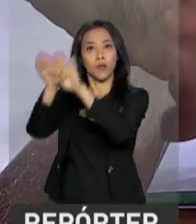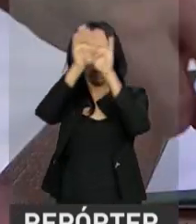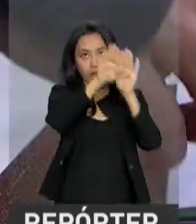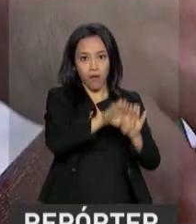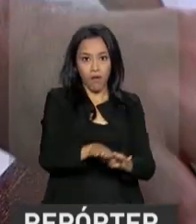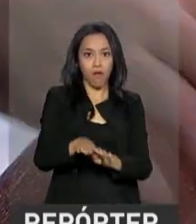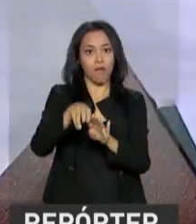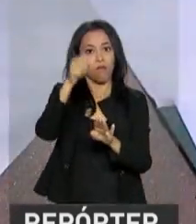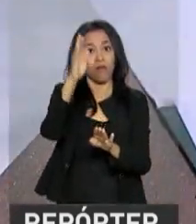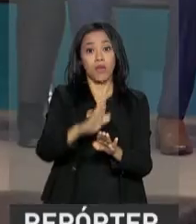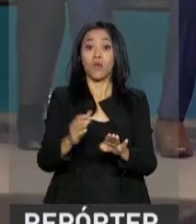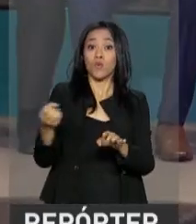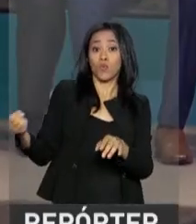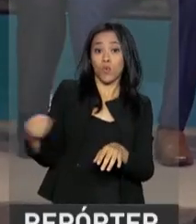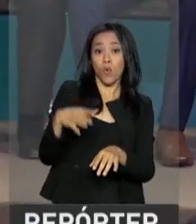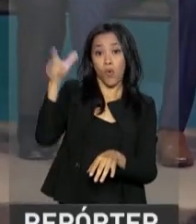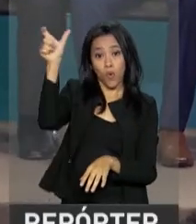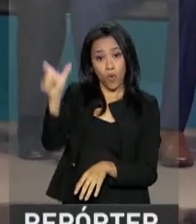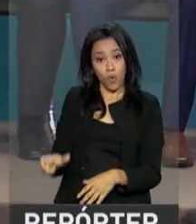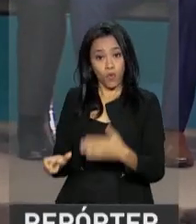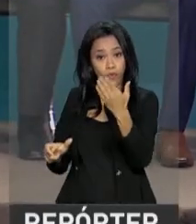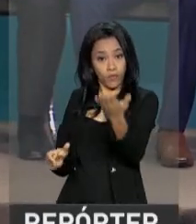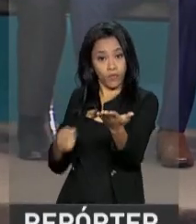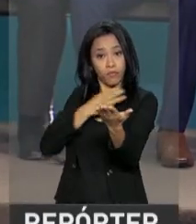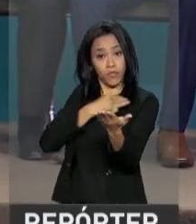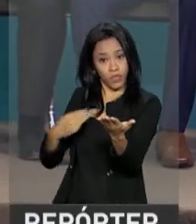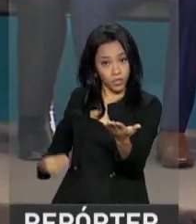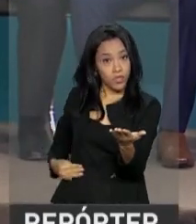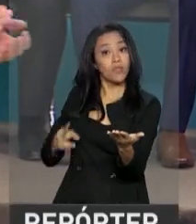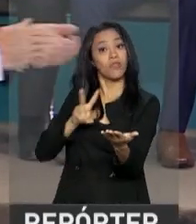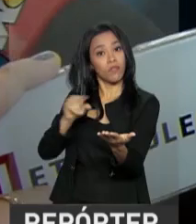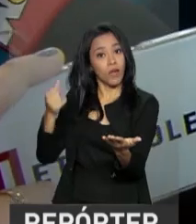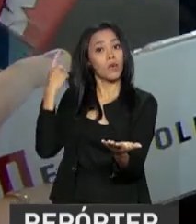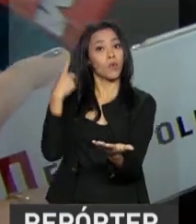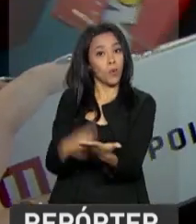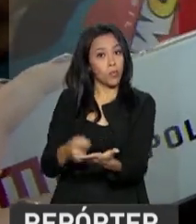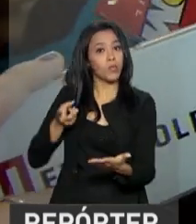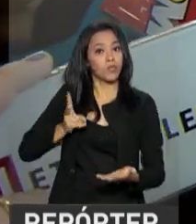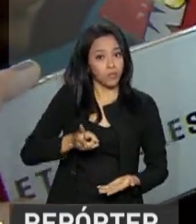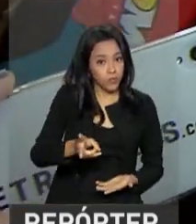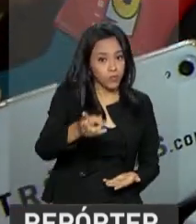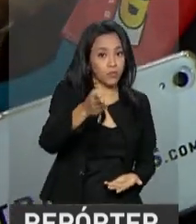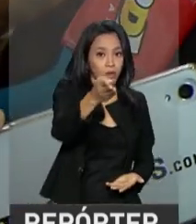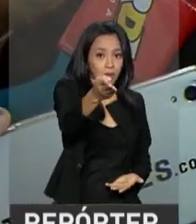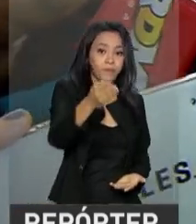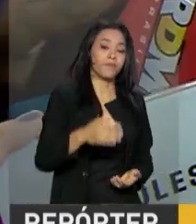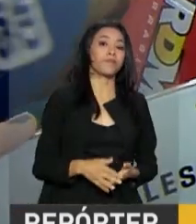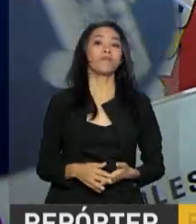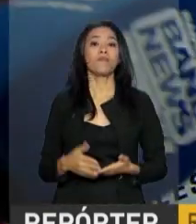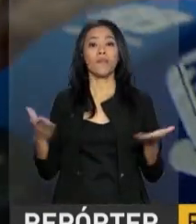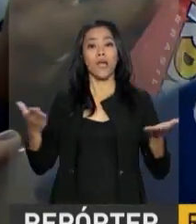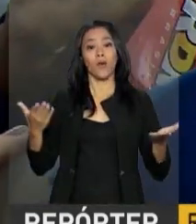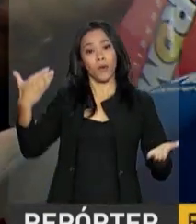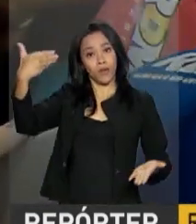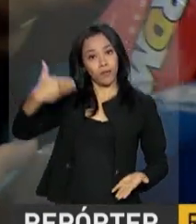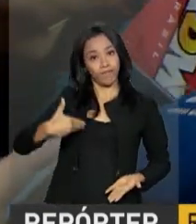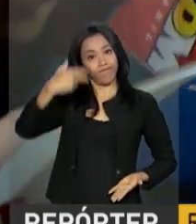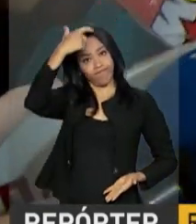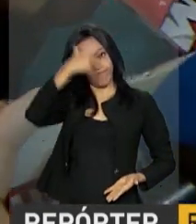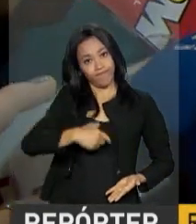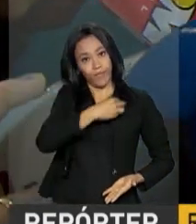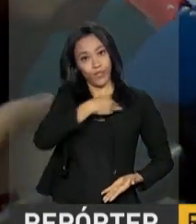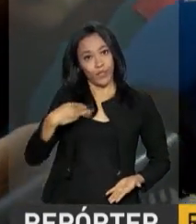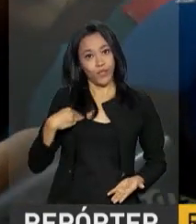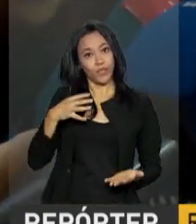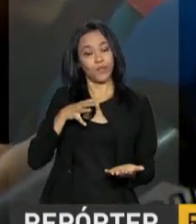novo ministro rossieli soares se compromete agora estando maduro no conselho nacional de educação possamos aprovar no final